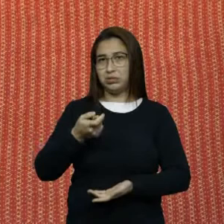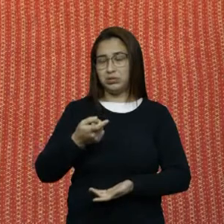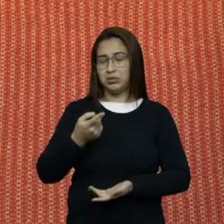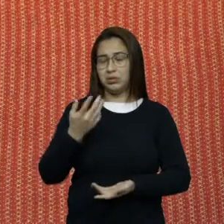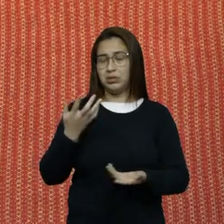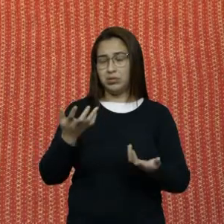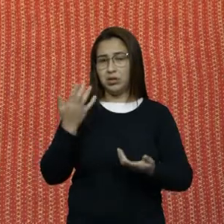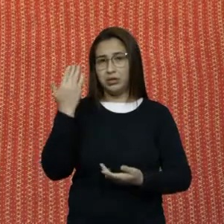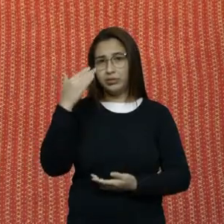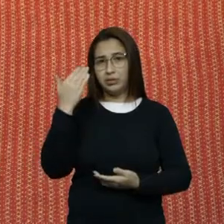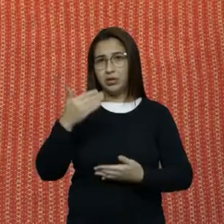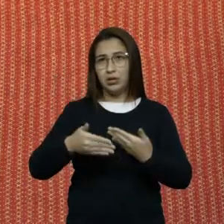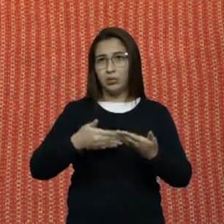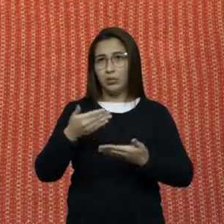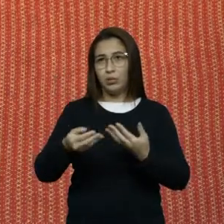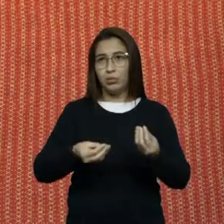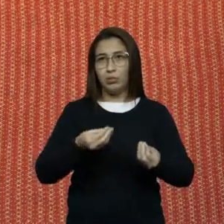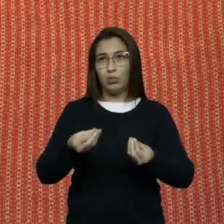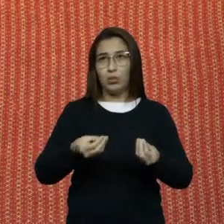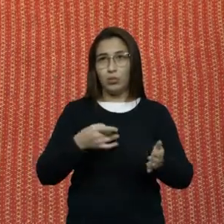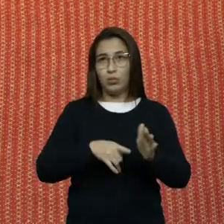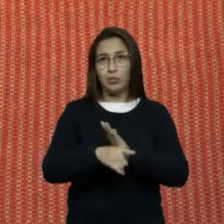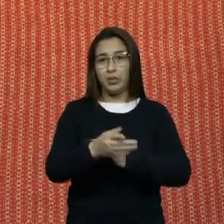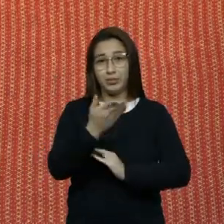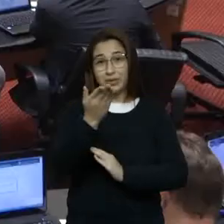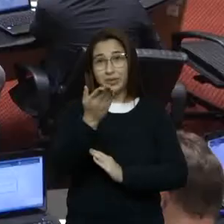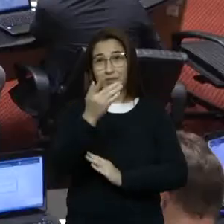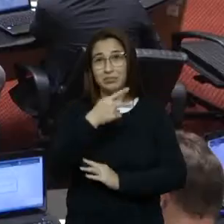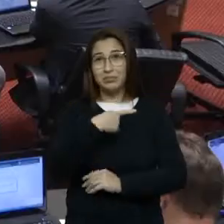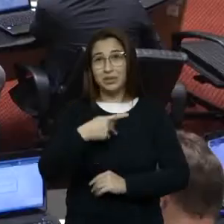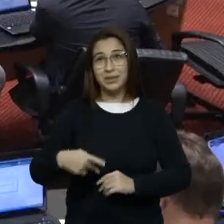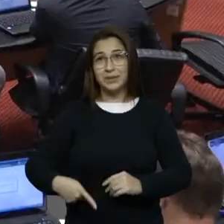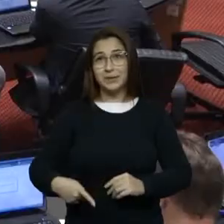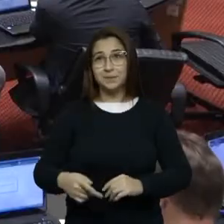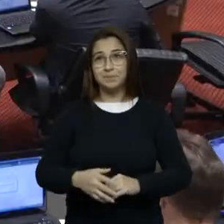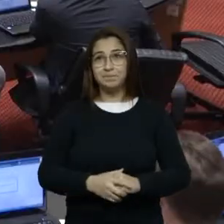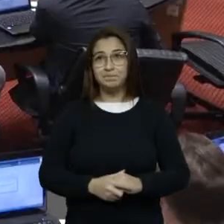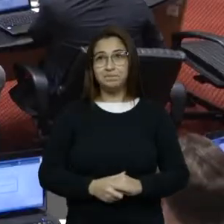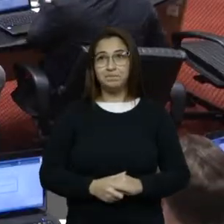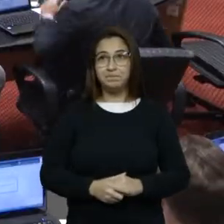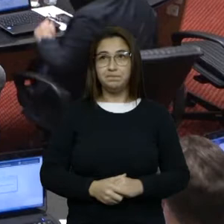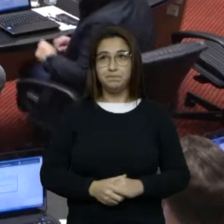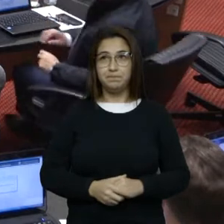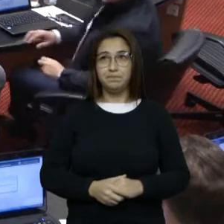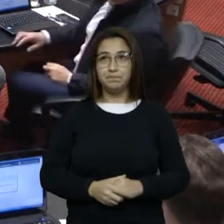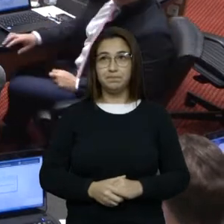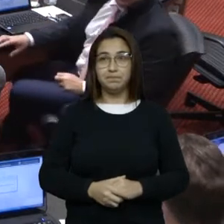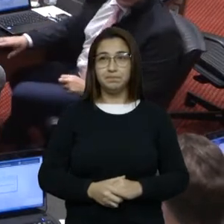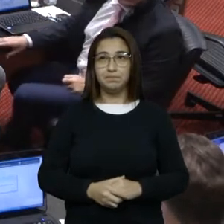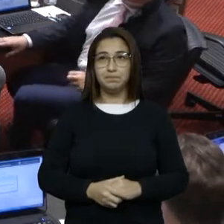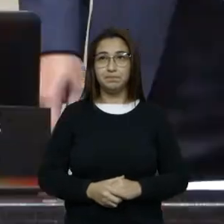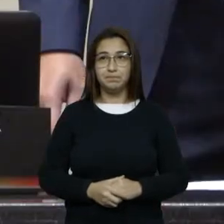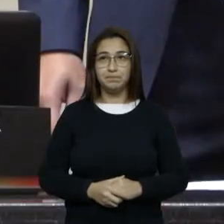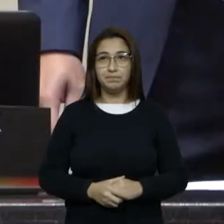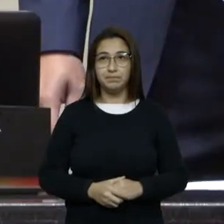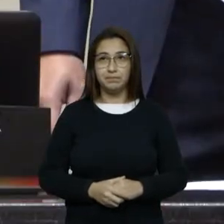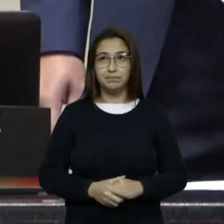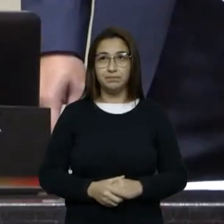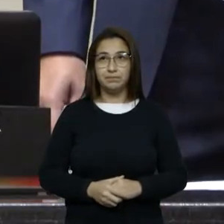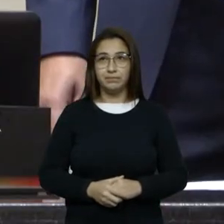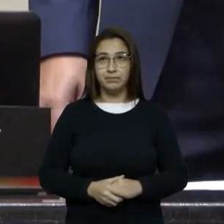queria entender o processo não eu tô perguntando aí para o presidente homem podemos Deputados de